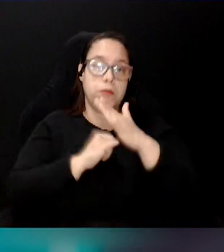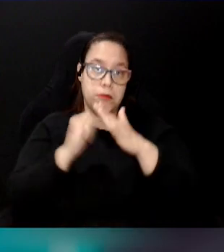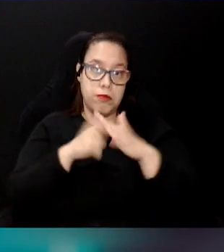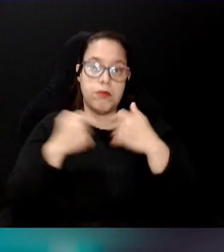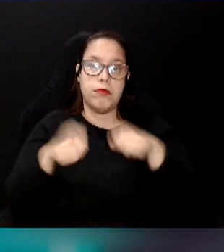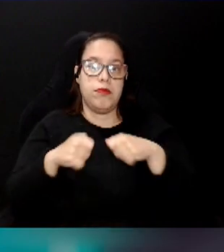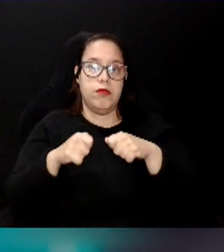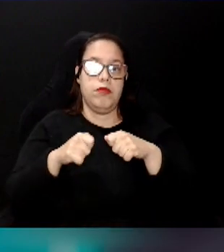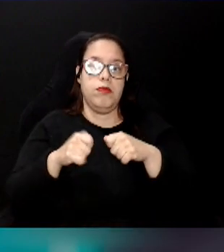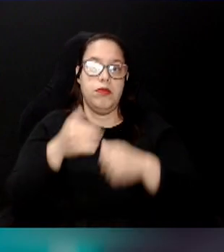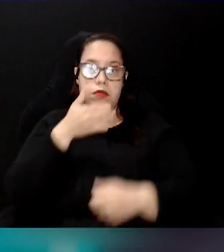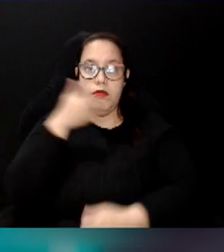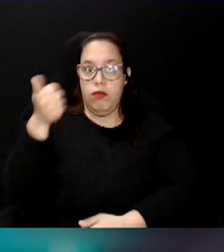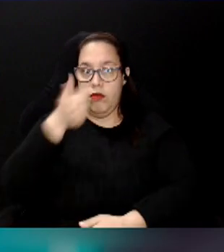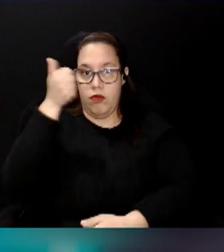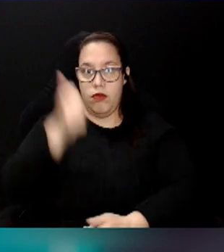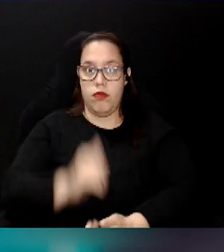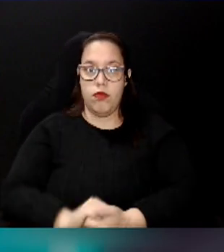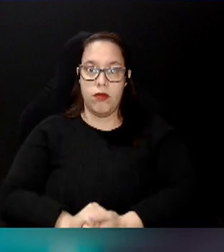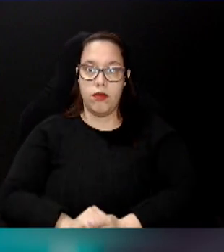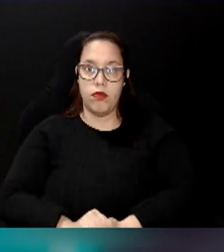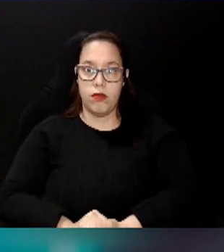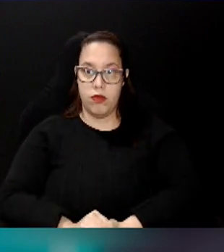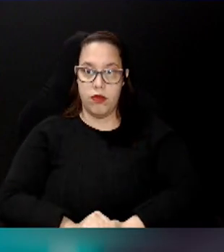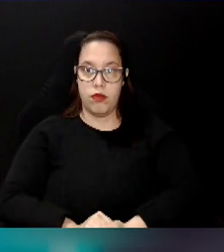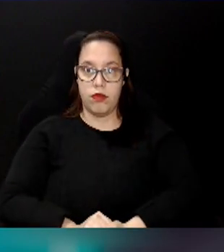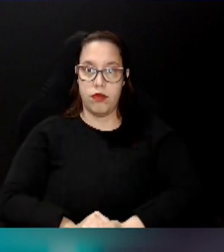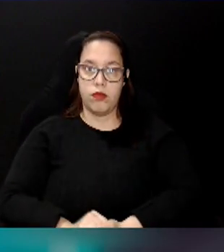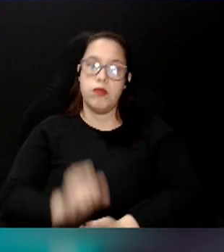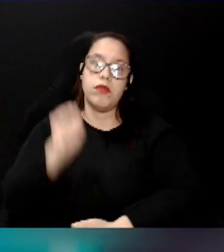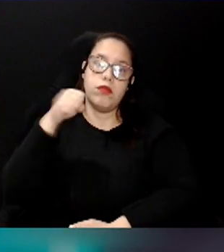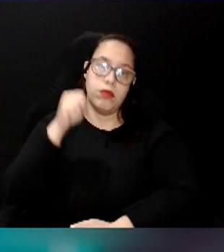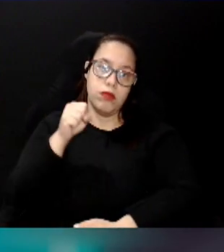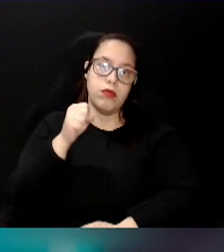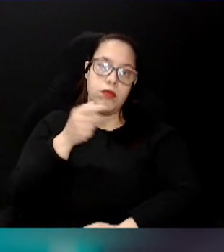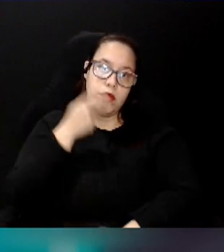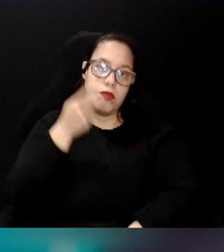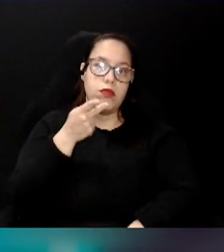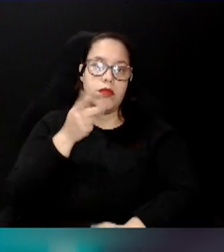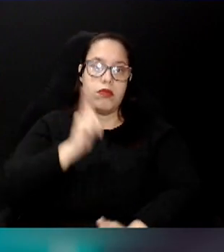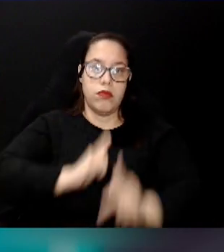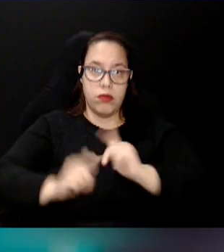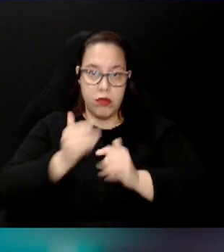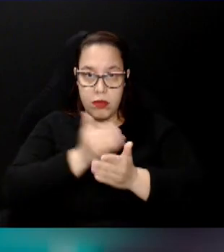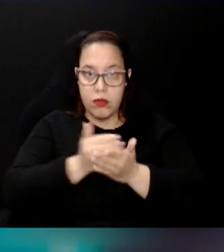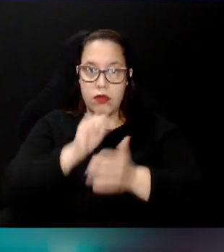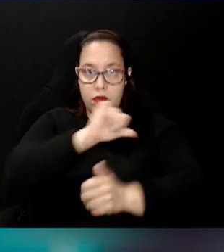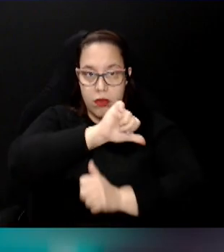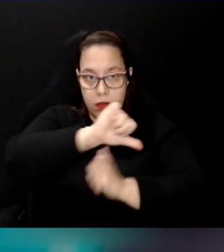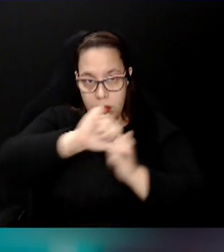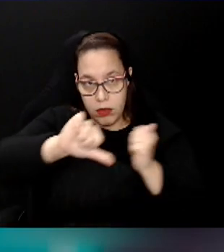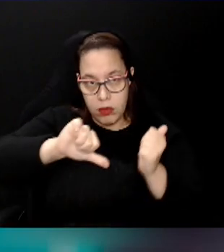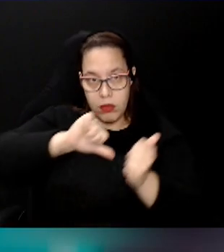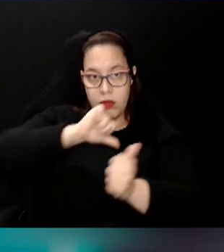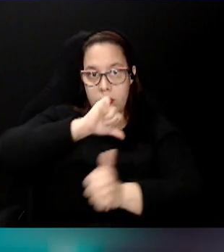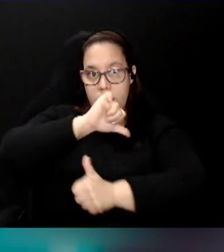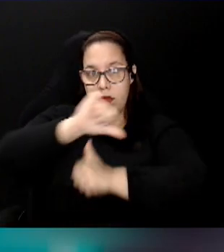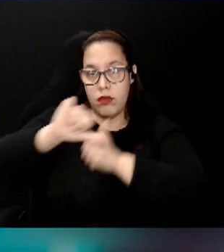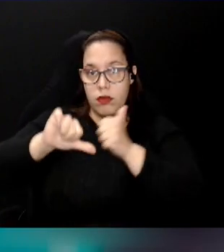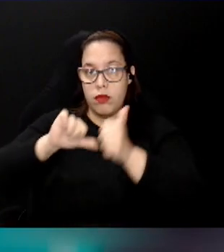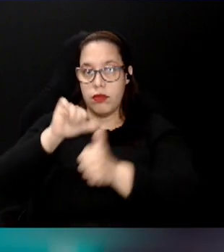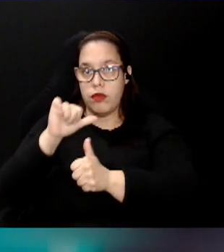precisa se aprimorar. E aí sim a gente fala que a gestão começa a se transformar de um